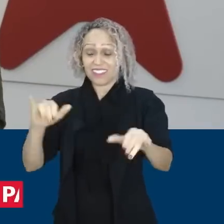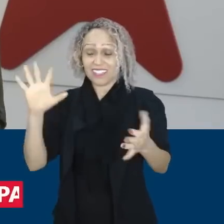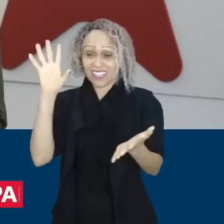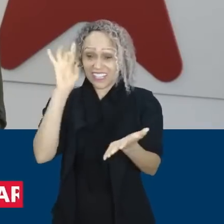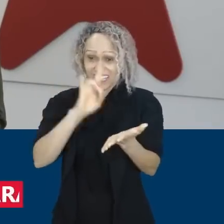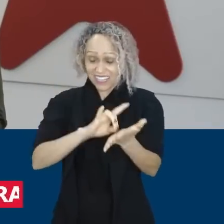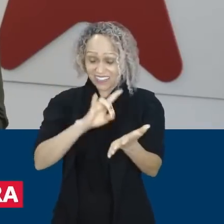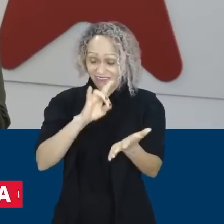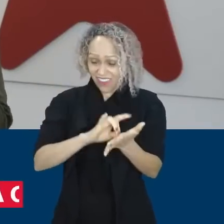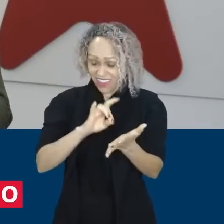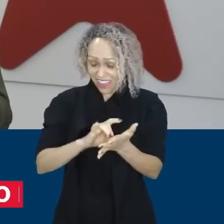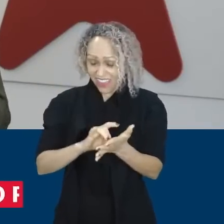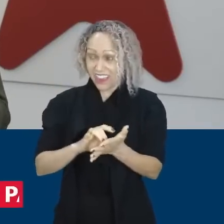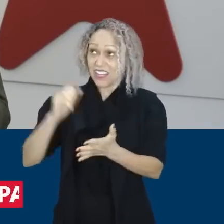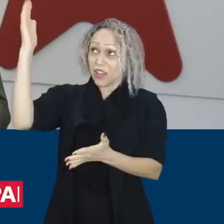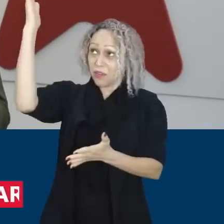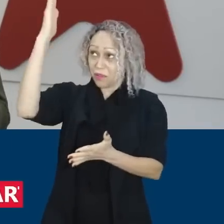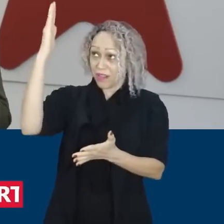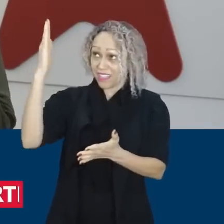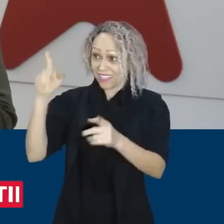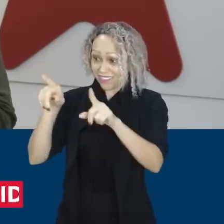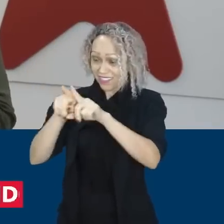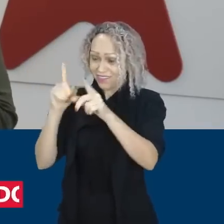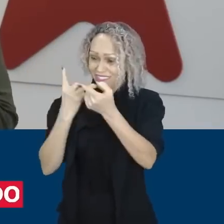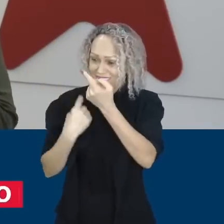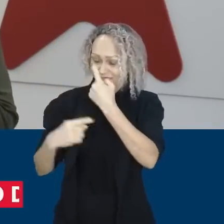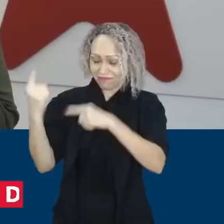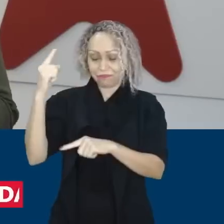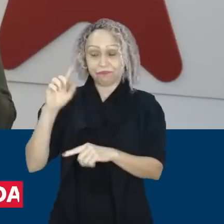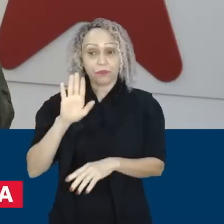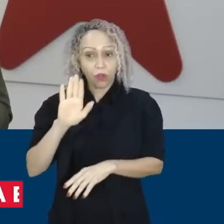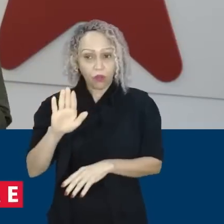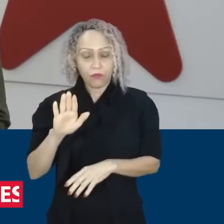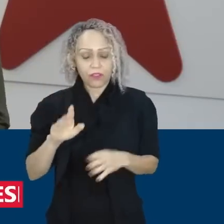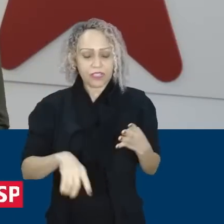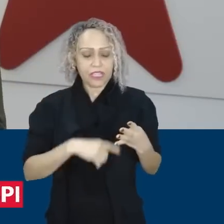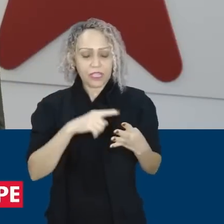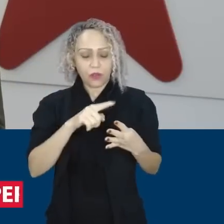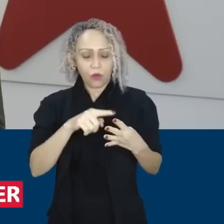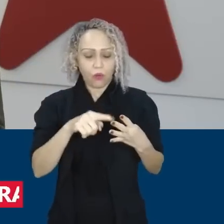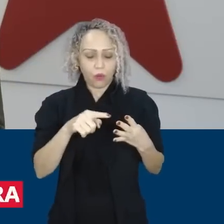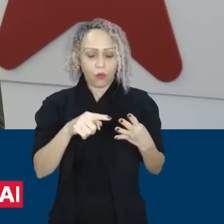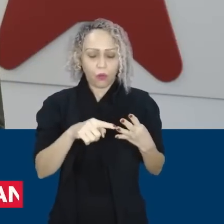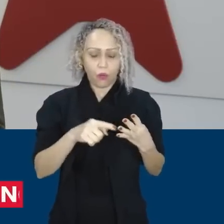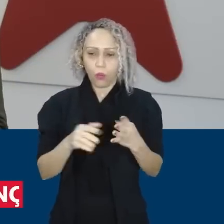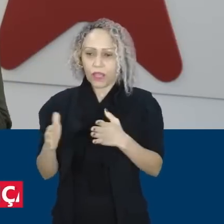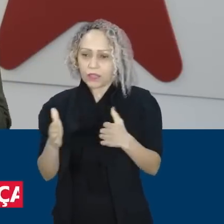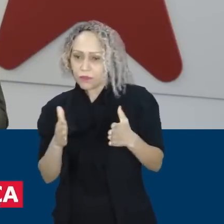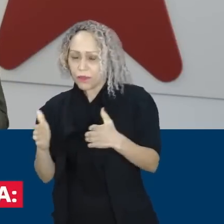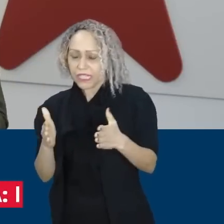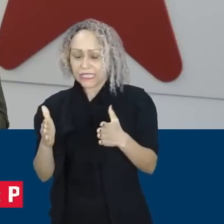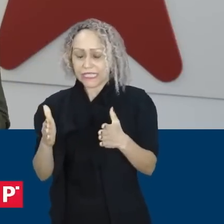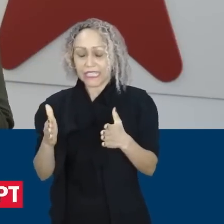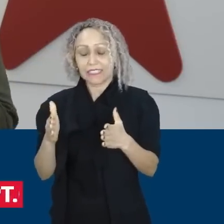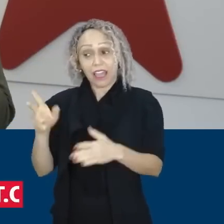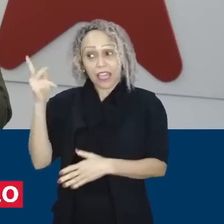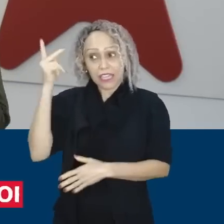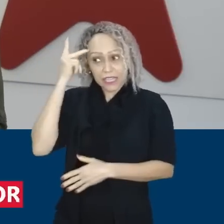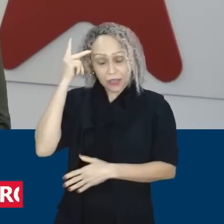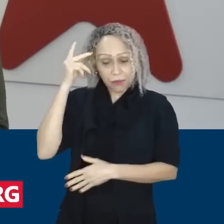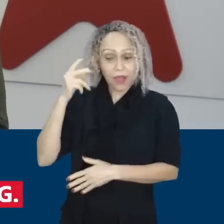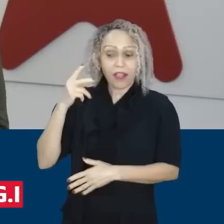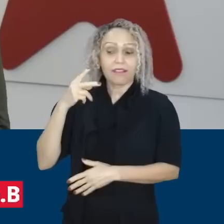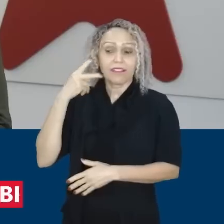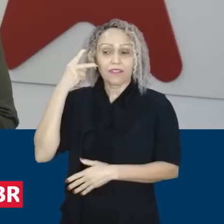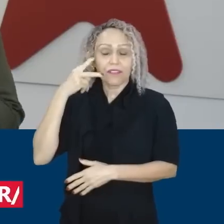de 4 mandatos aí, você como vereadora lá em São Paulo, agora eleita deputada federal, parabéns pela sua eleição. A